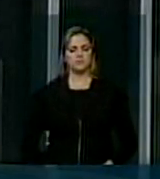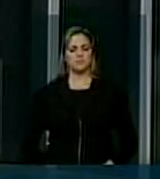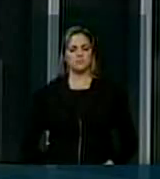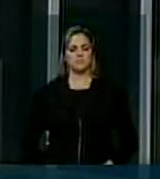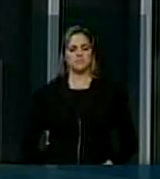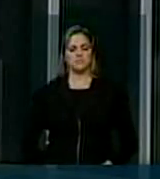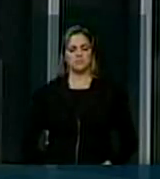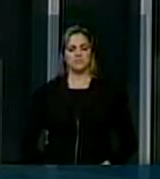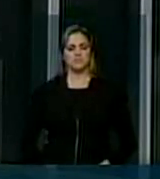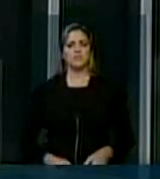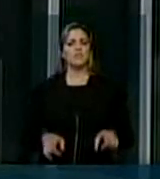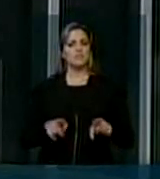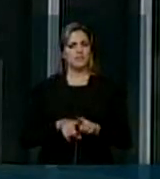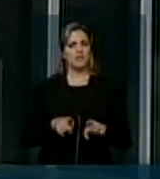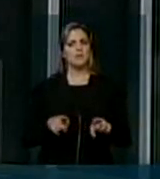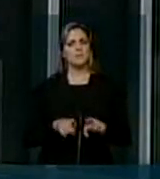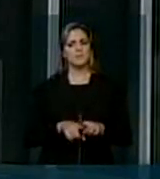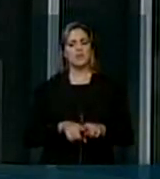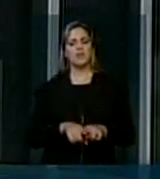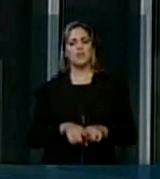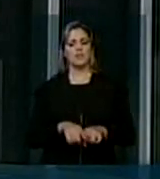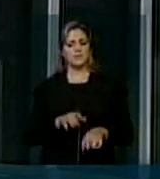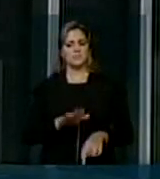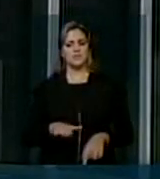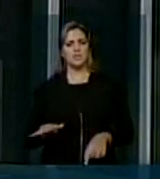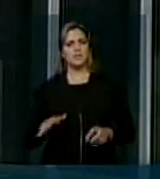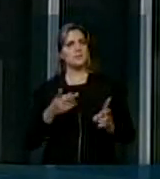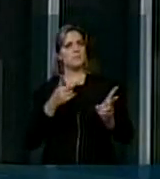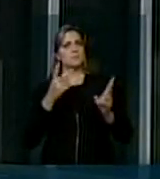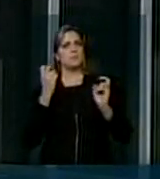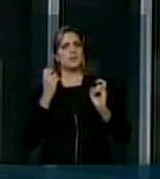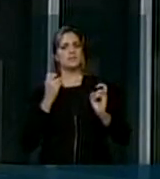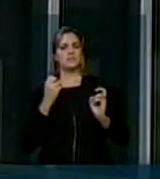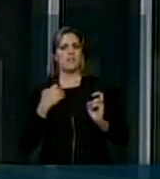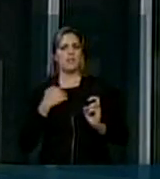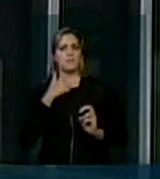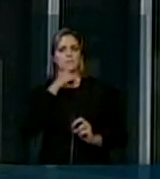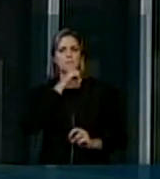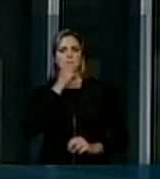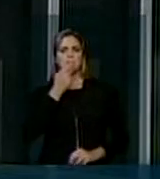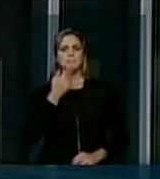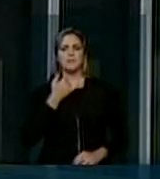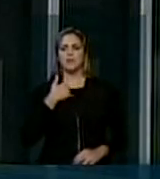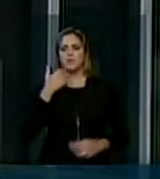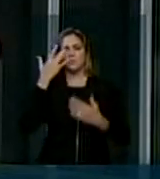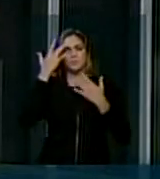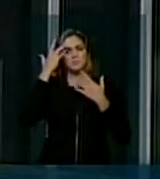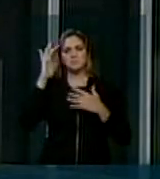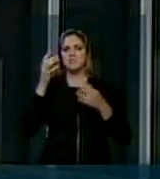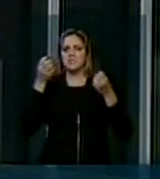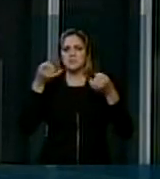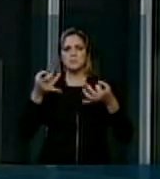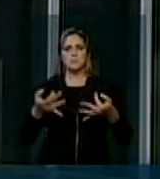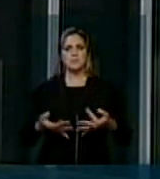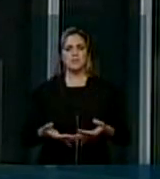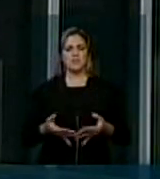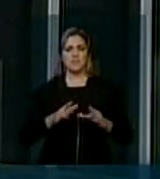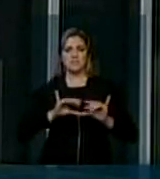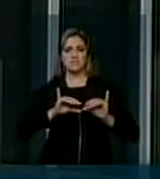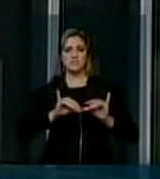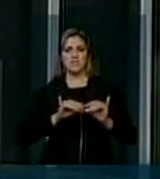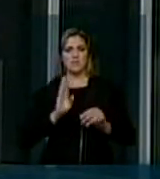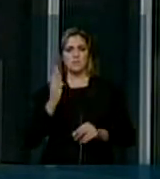ela os reconhece. Eu não sei explicar isso, a ciência não sabe